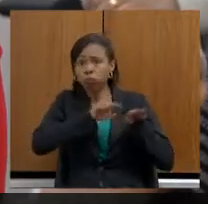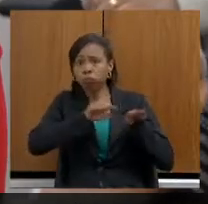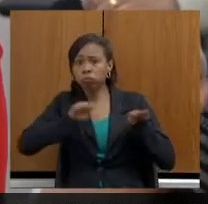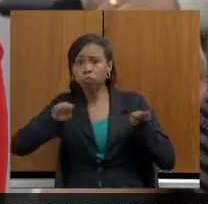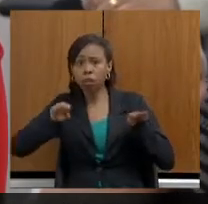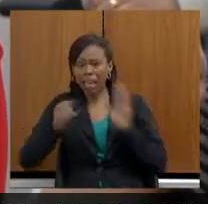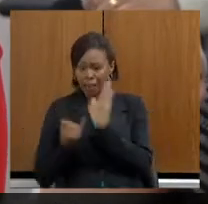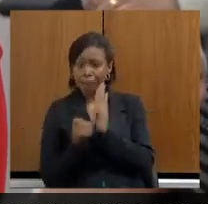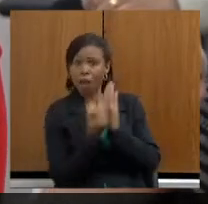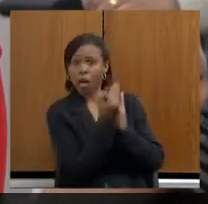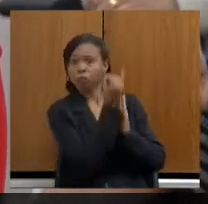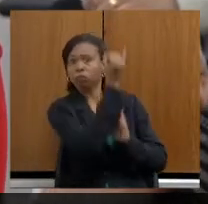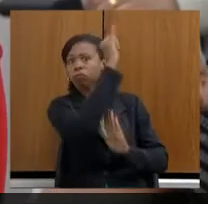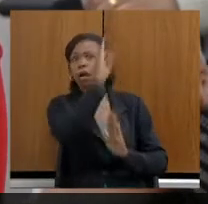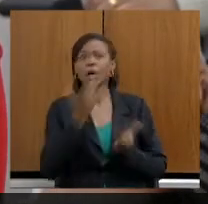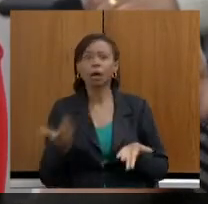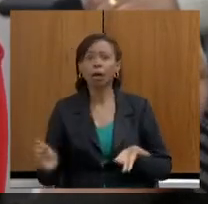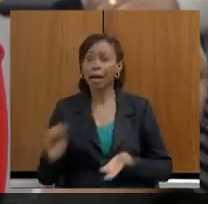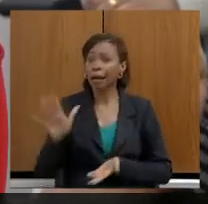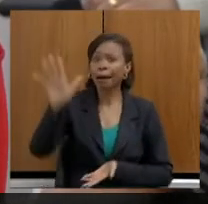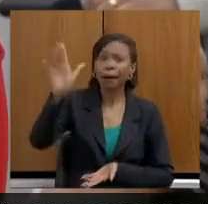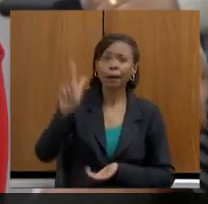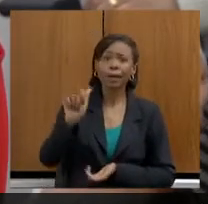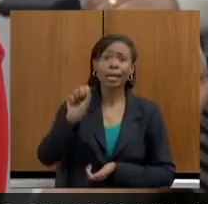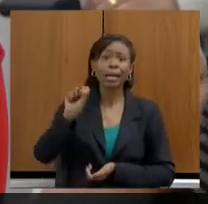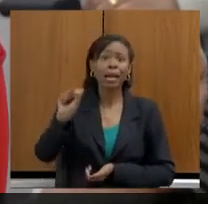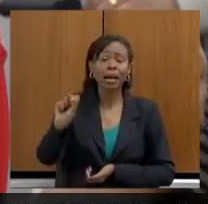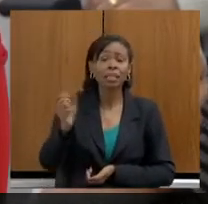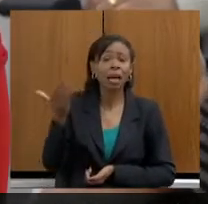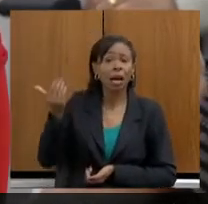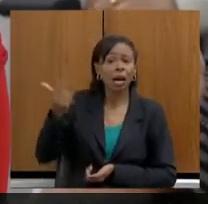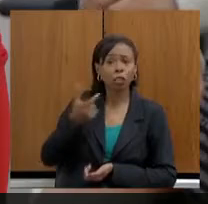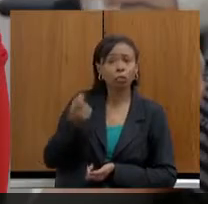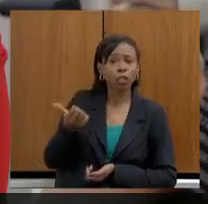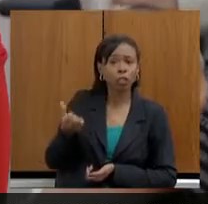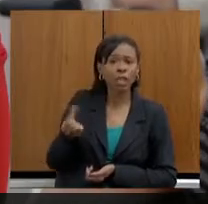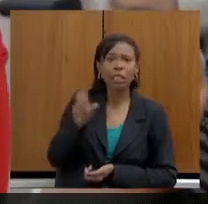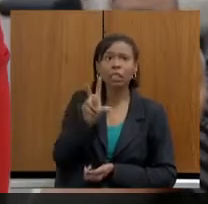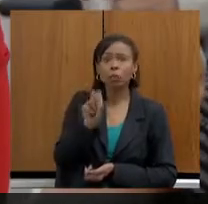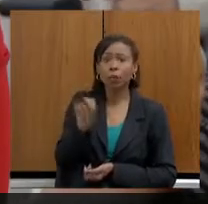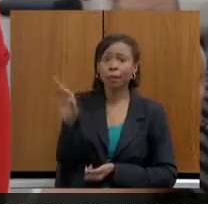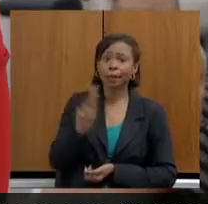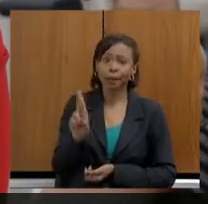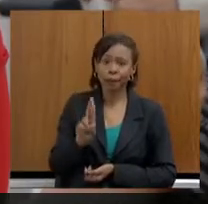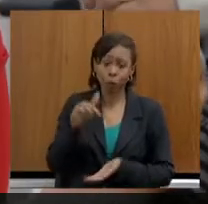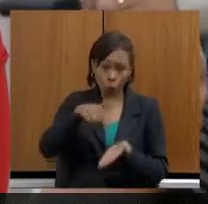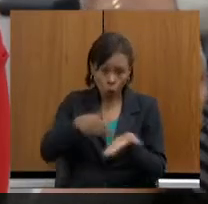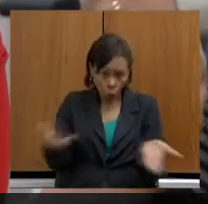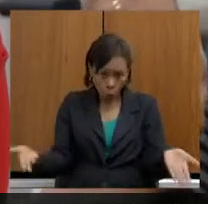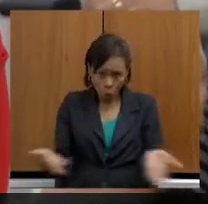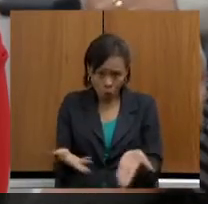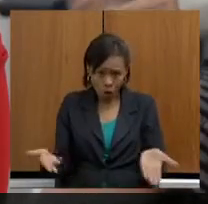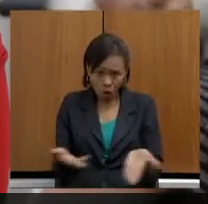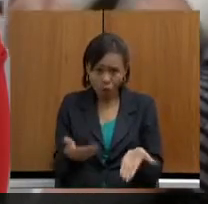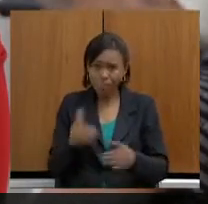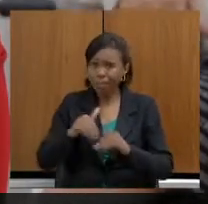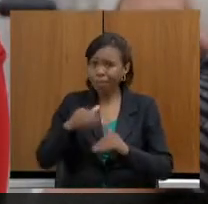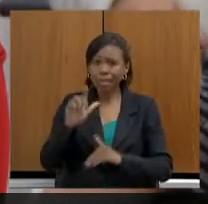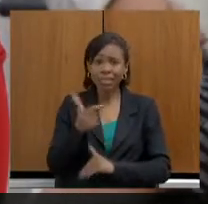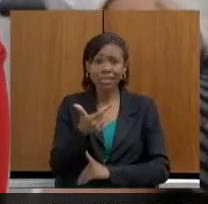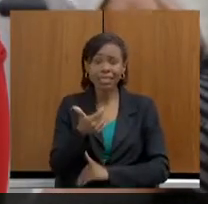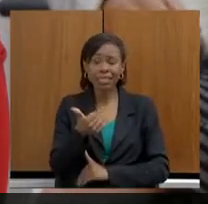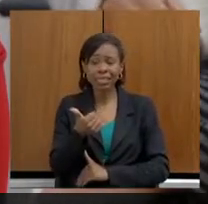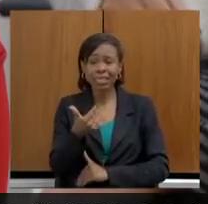disparada tudo subiu o gás de cozinha 2016 custavam na faixa de 50 reais e hoje ultrapassa r$